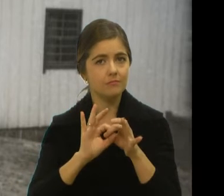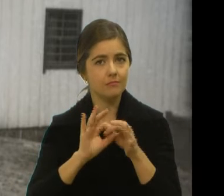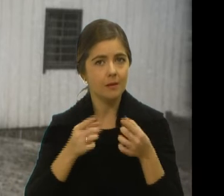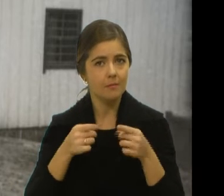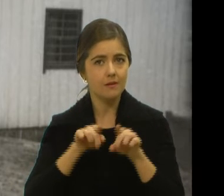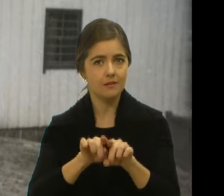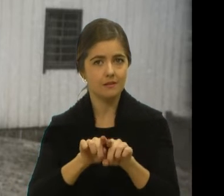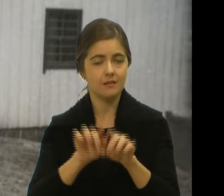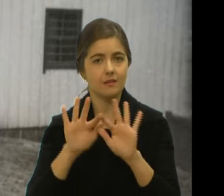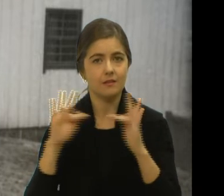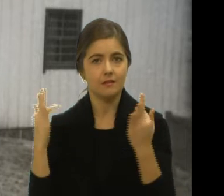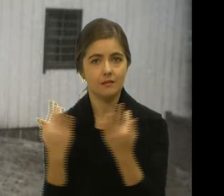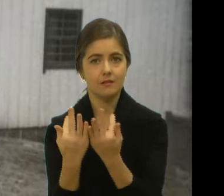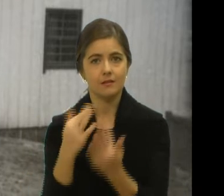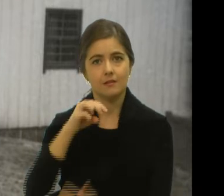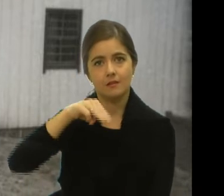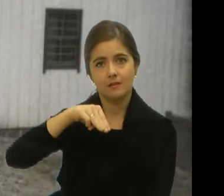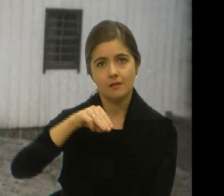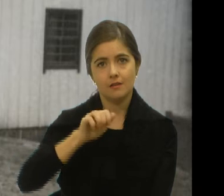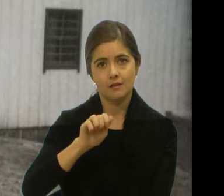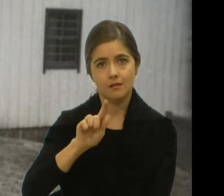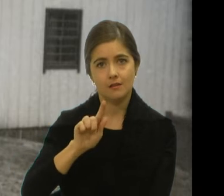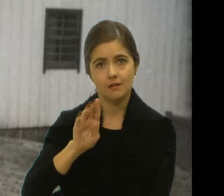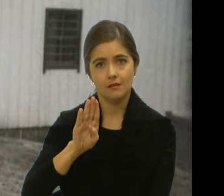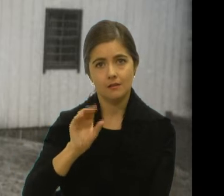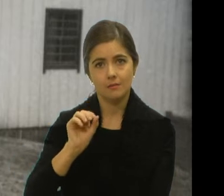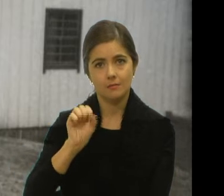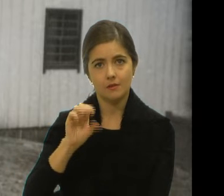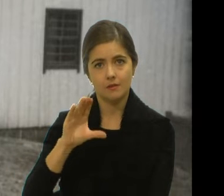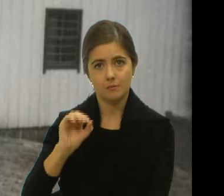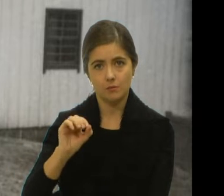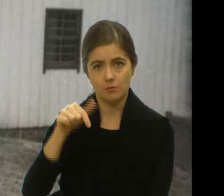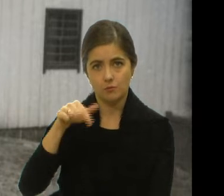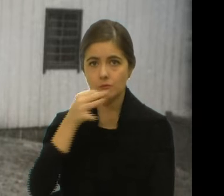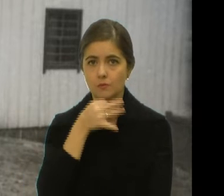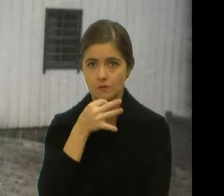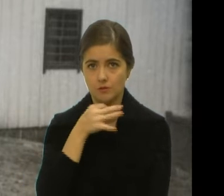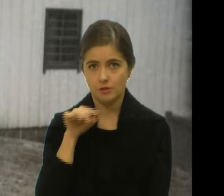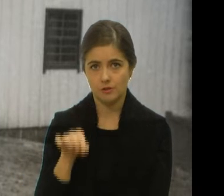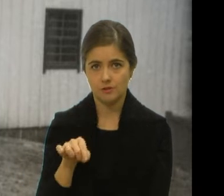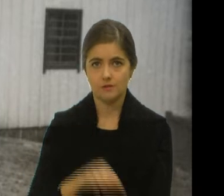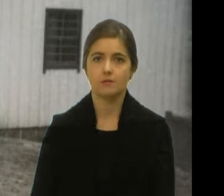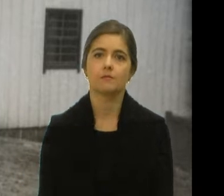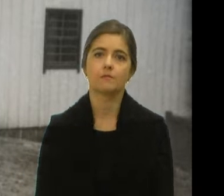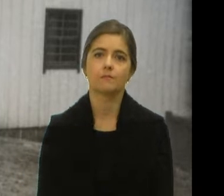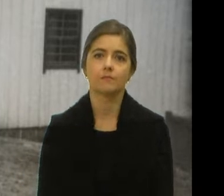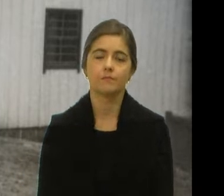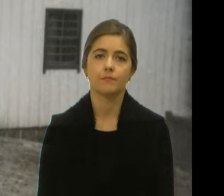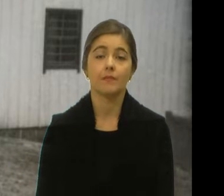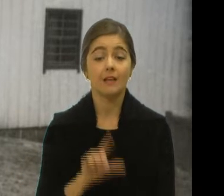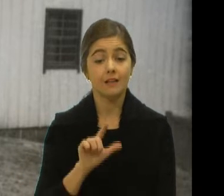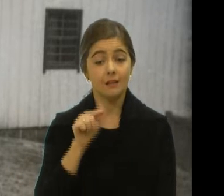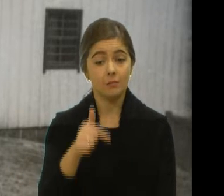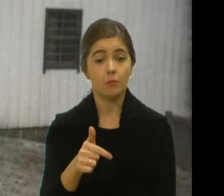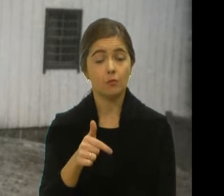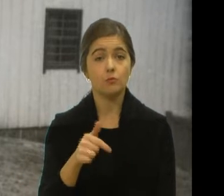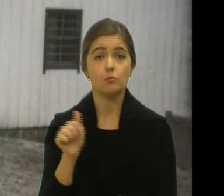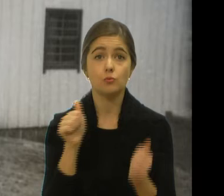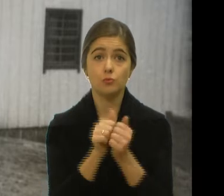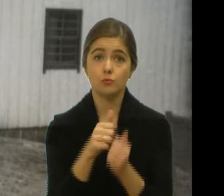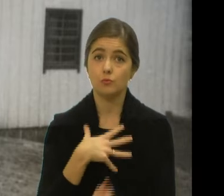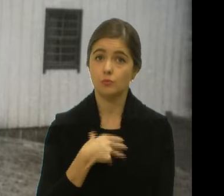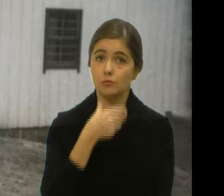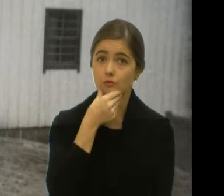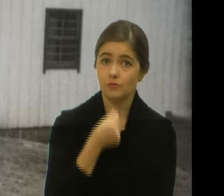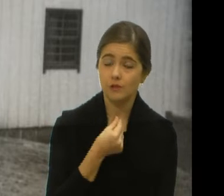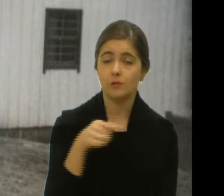Sul. Tempos depois, então, seu Lilo assumiu o negócio juntamente com o filho, Claudino Costa, e o